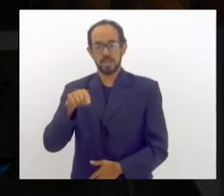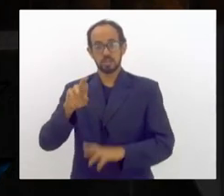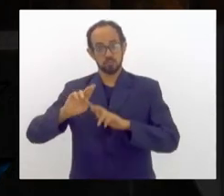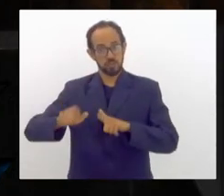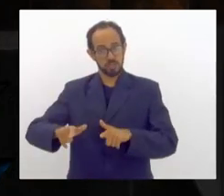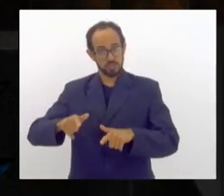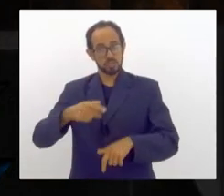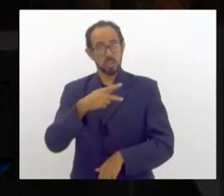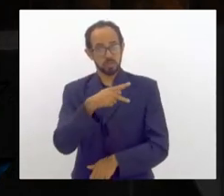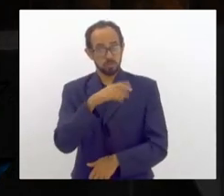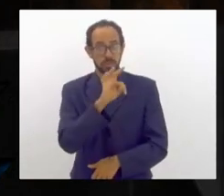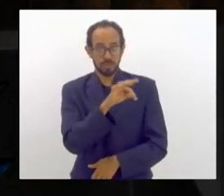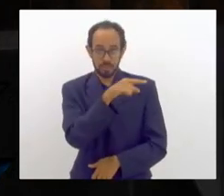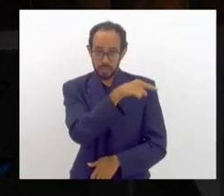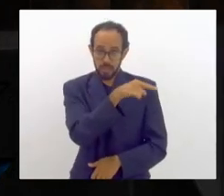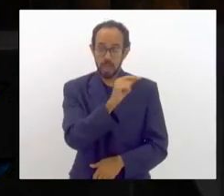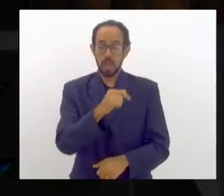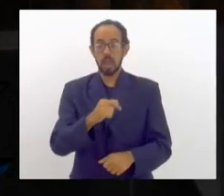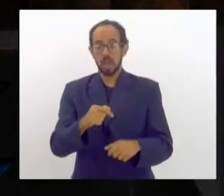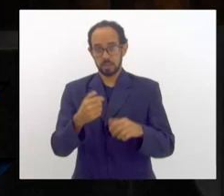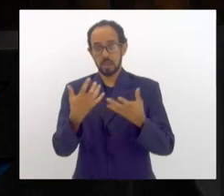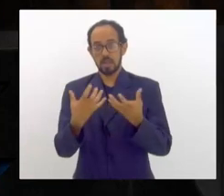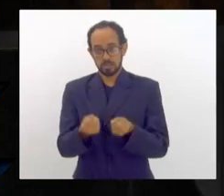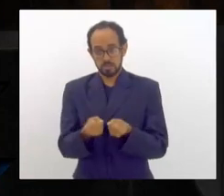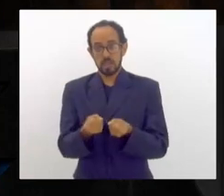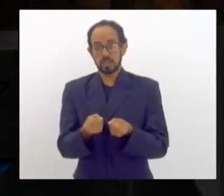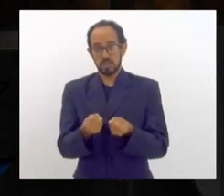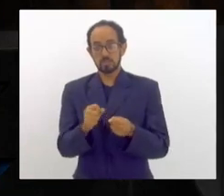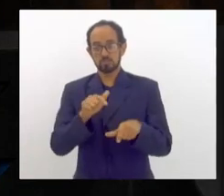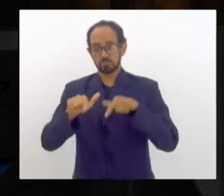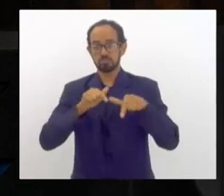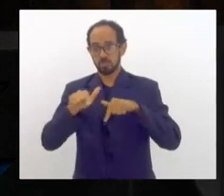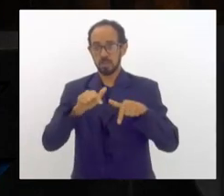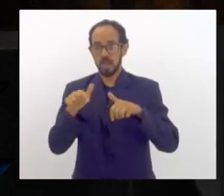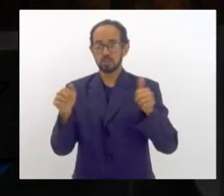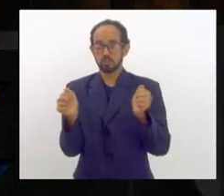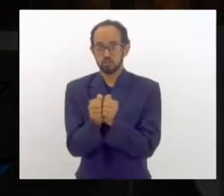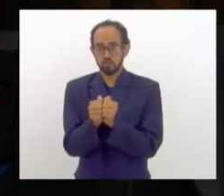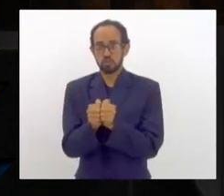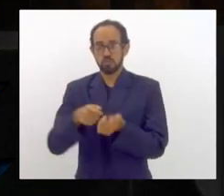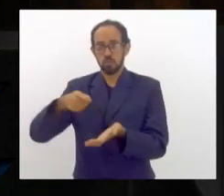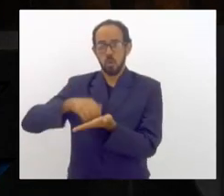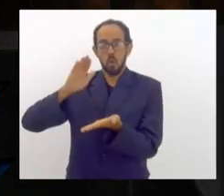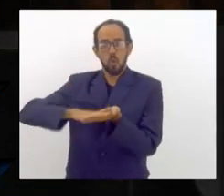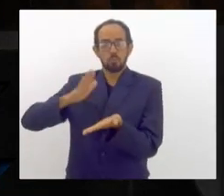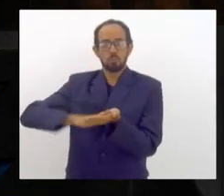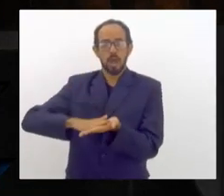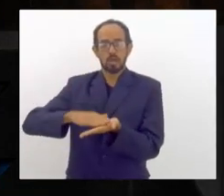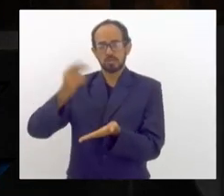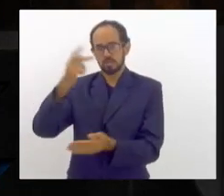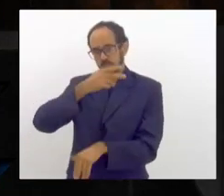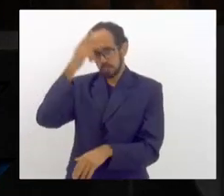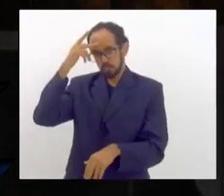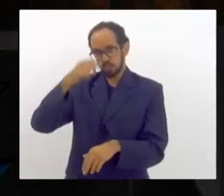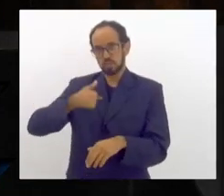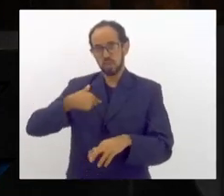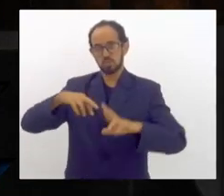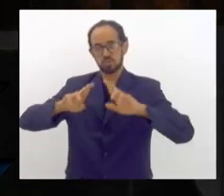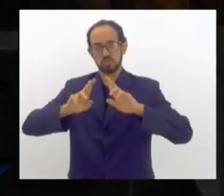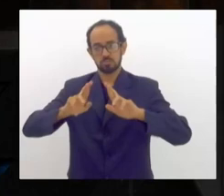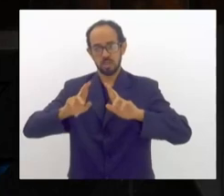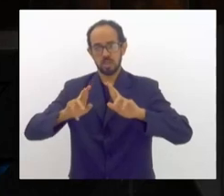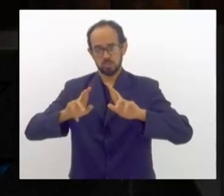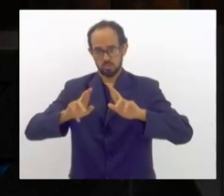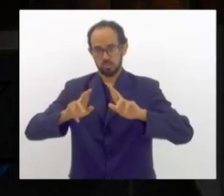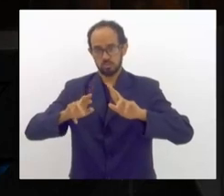sendo do PT, ela está disposta a trabalho. Olhou para mim e falou, vamos trabalhar, vamos cobrar essas pessoas. E é isso que eu espero, é isso que o meu